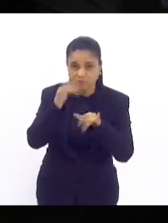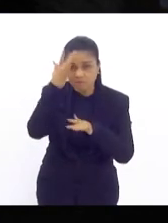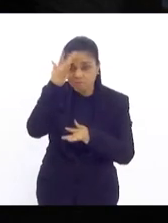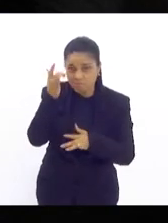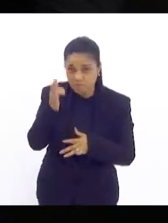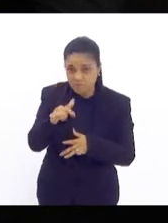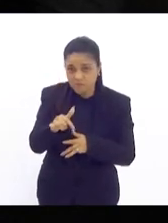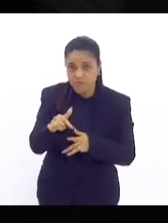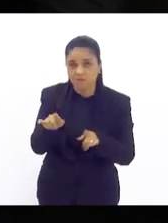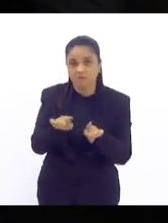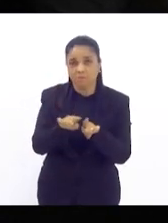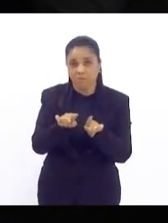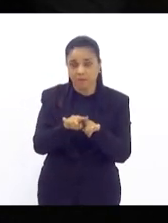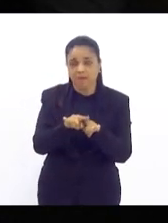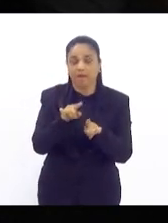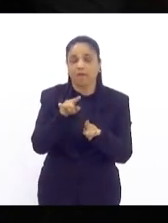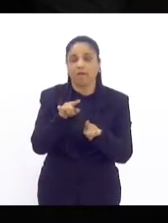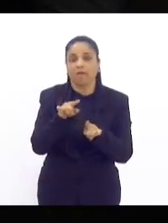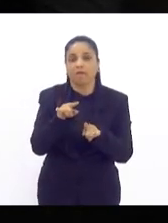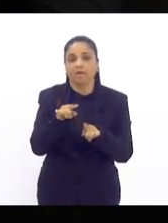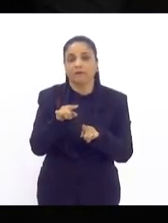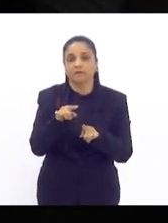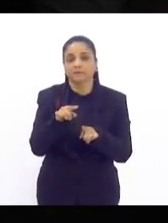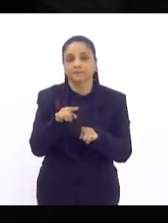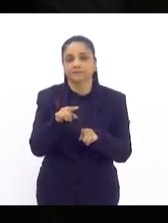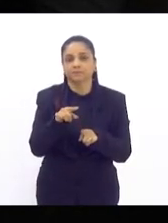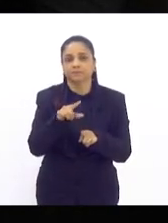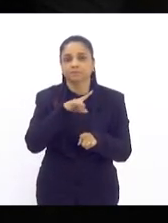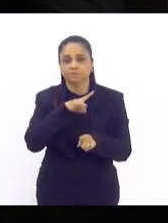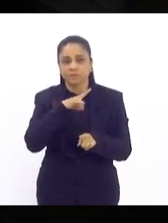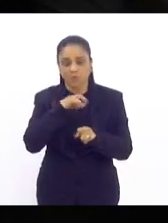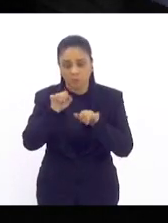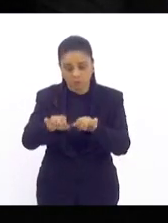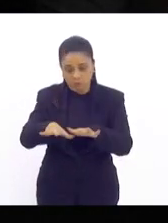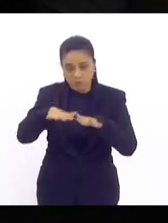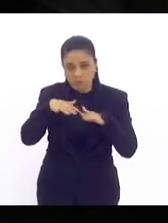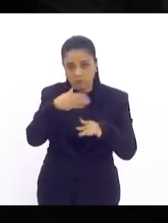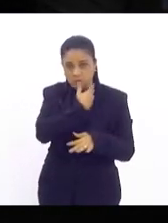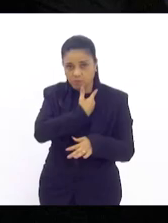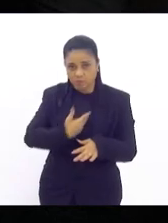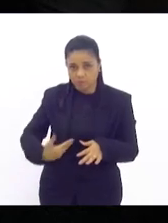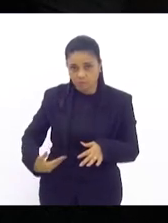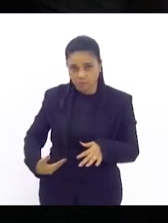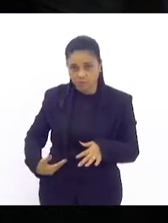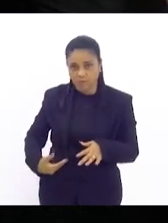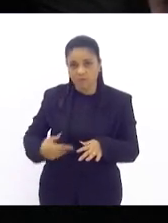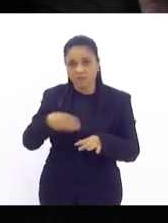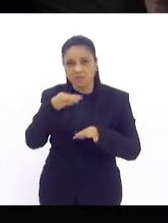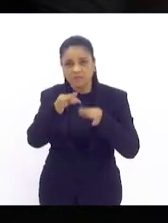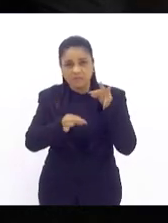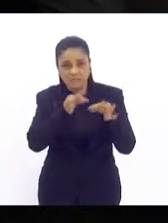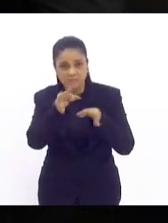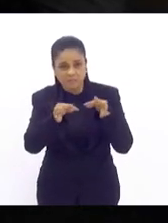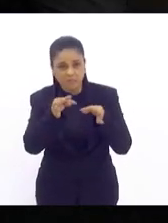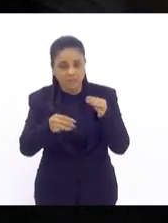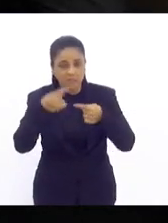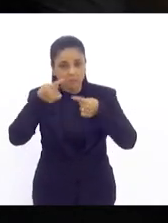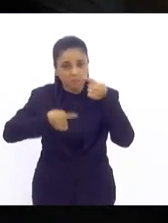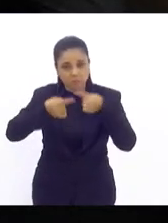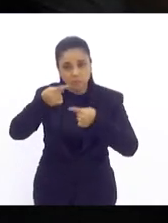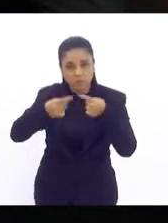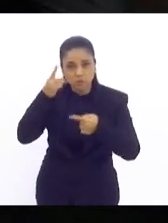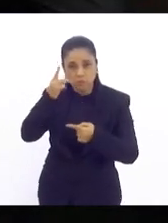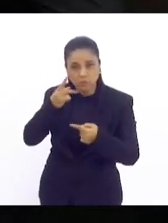nós vamos ter uma audiência pública para datar das políticas públicas da